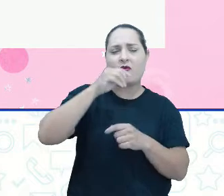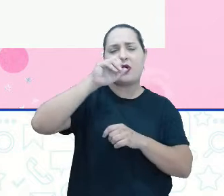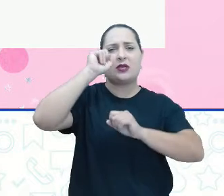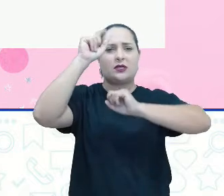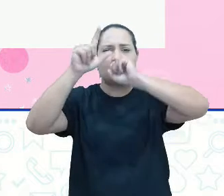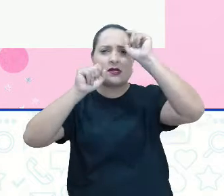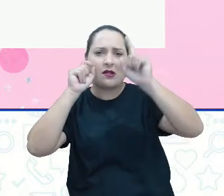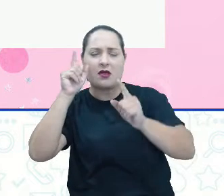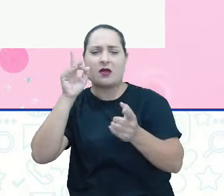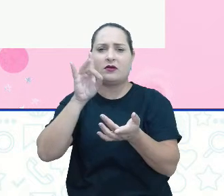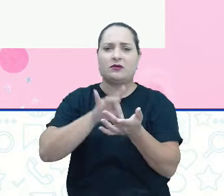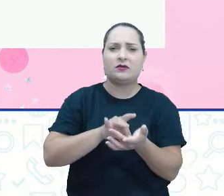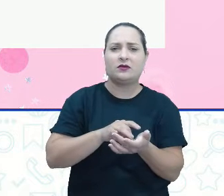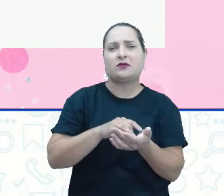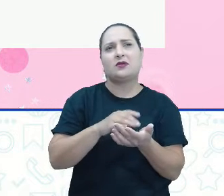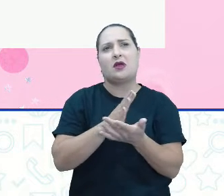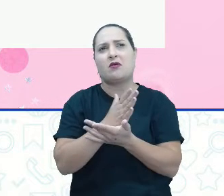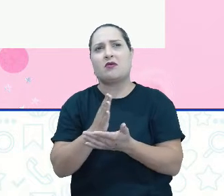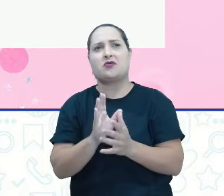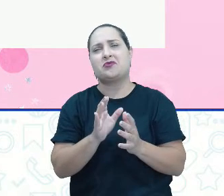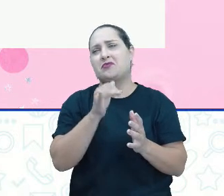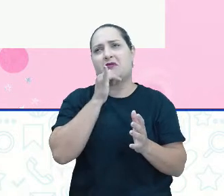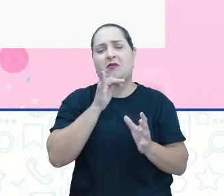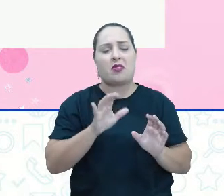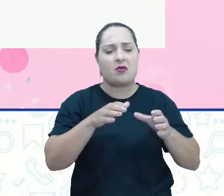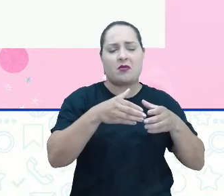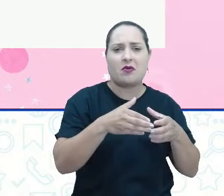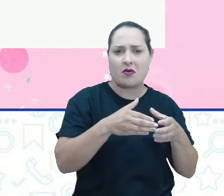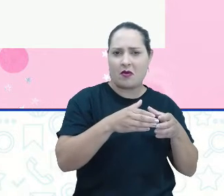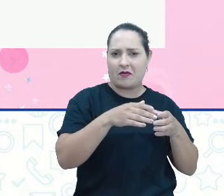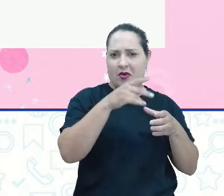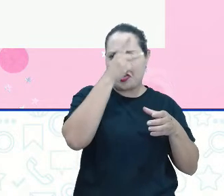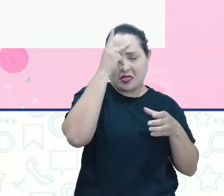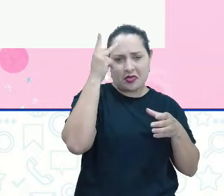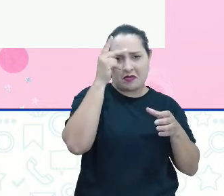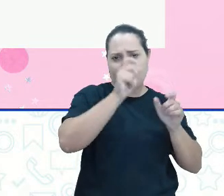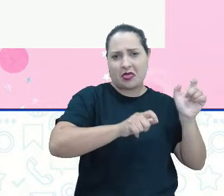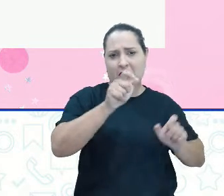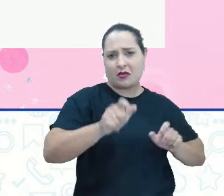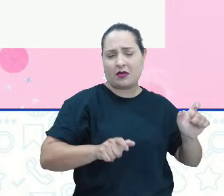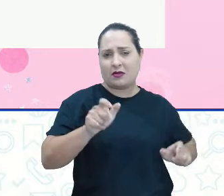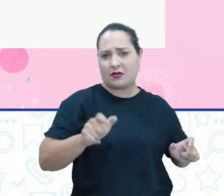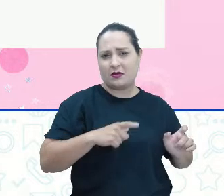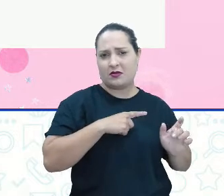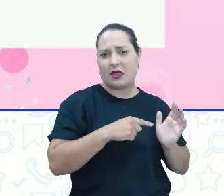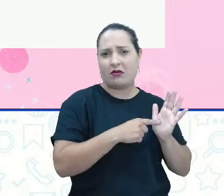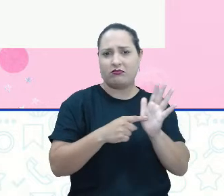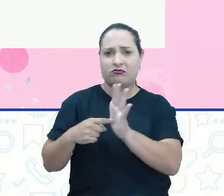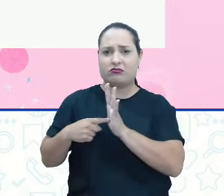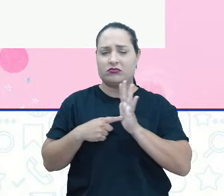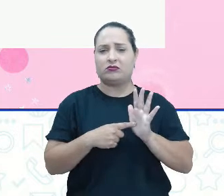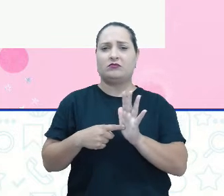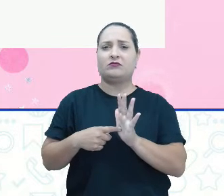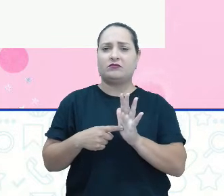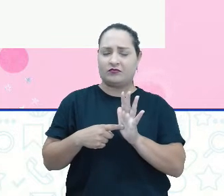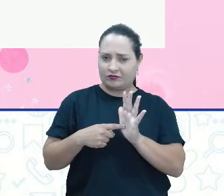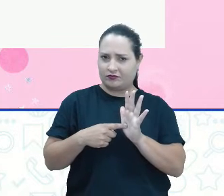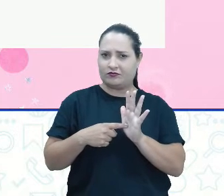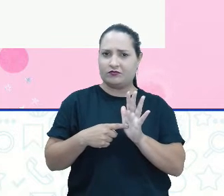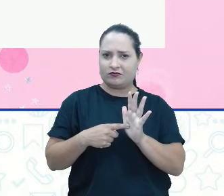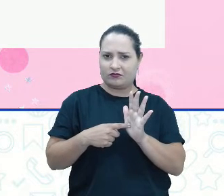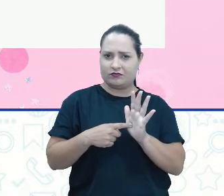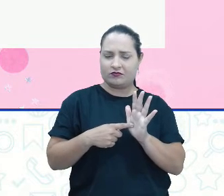fixas, né, sobre certos grupos de pessoas são constantemente reproduzidas. E quanto mais a gente